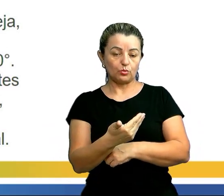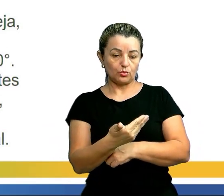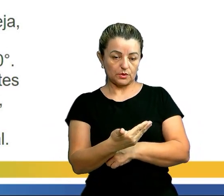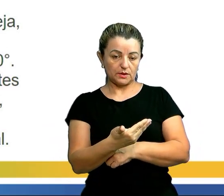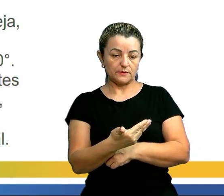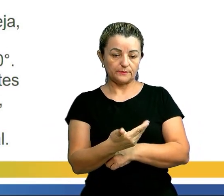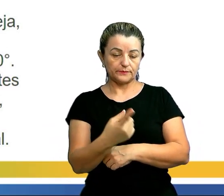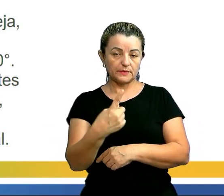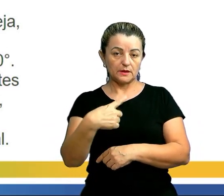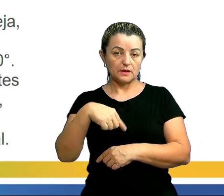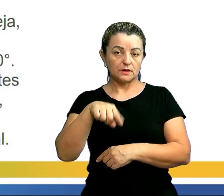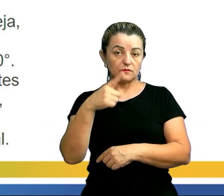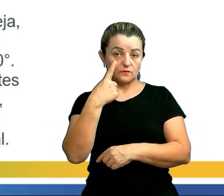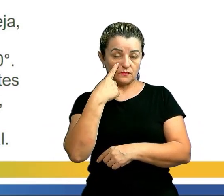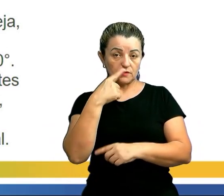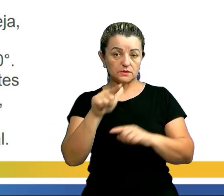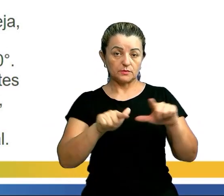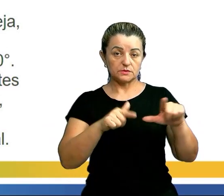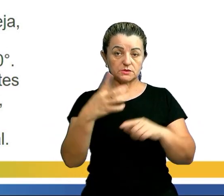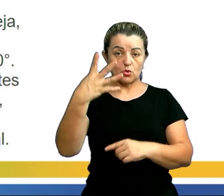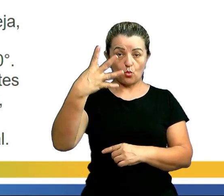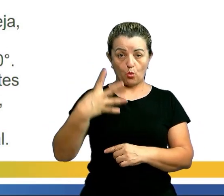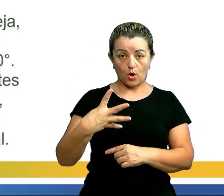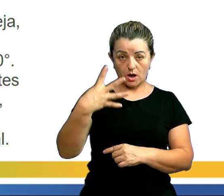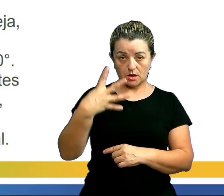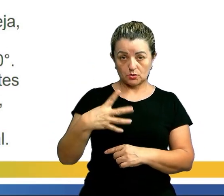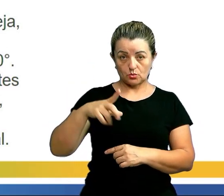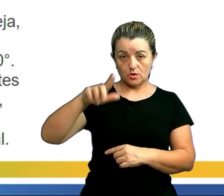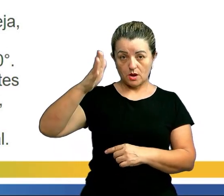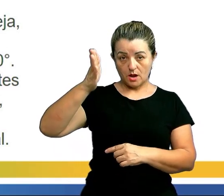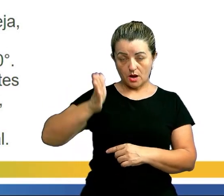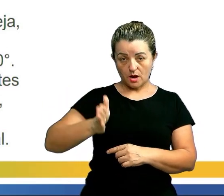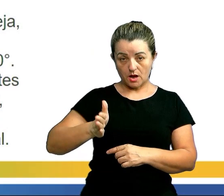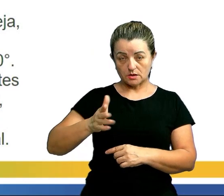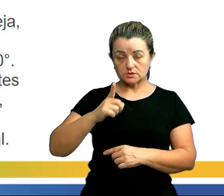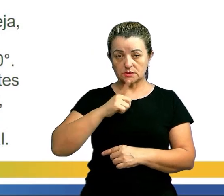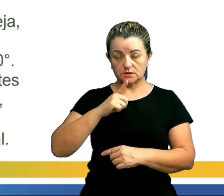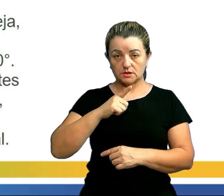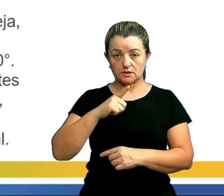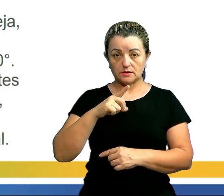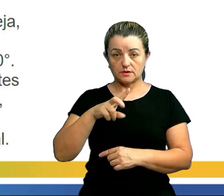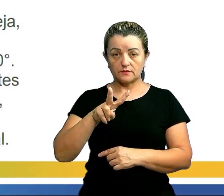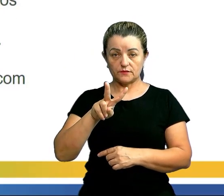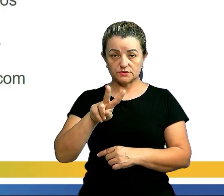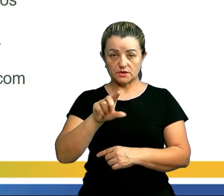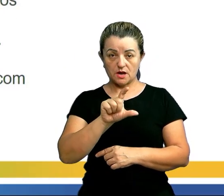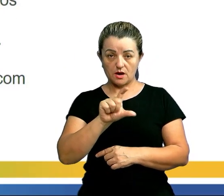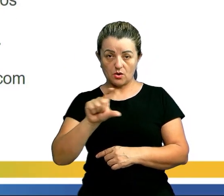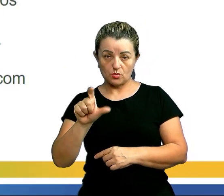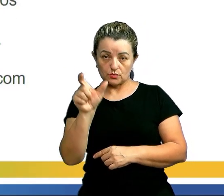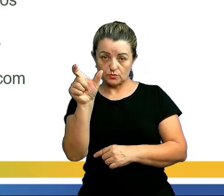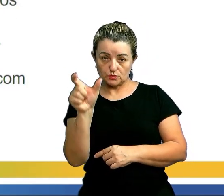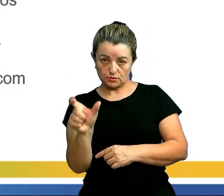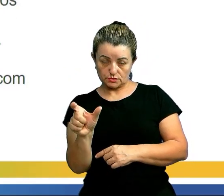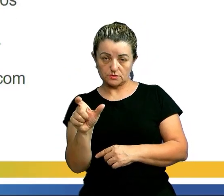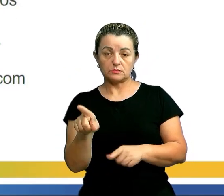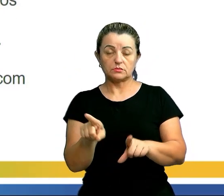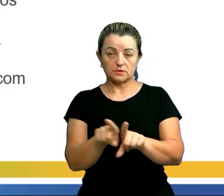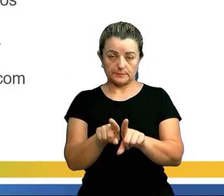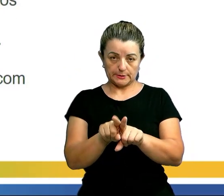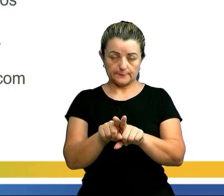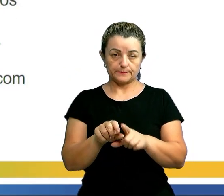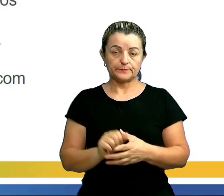vai trabalhar um quadrilátero que também tem quatro lados, tá? Dois na vertical e dois na horizontal.